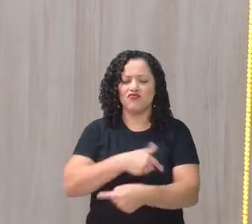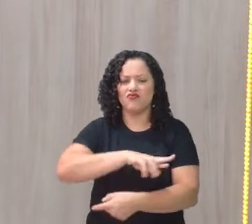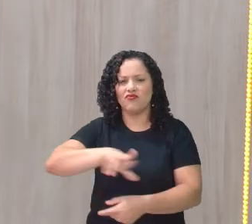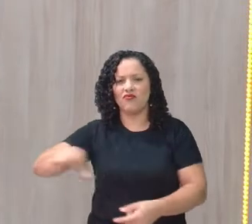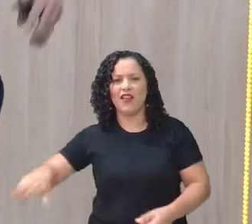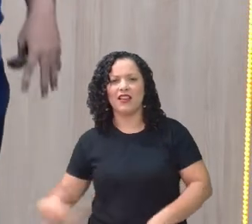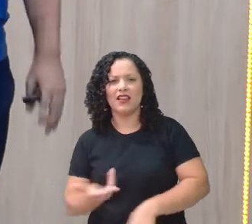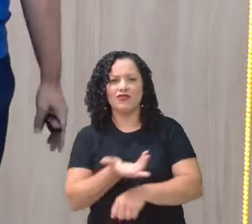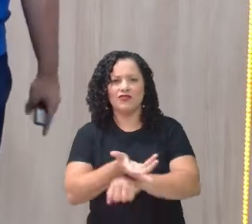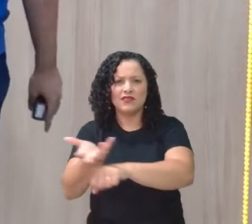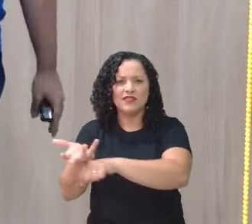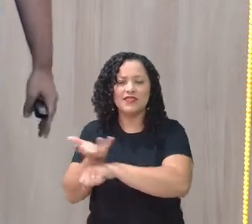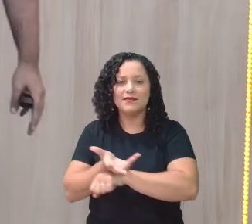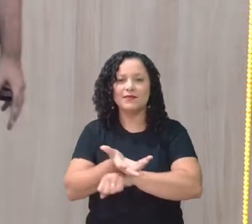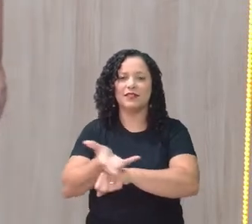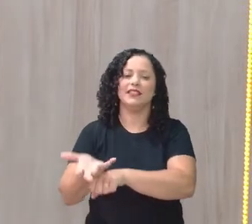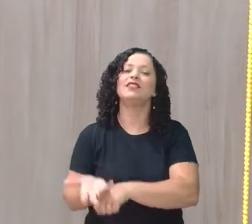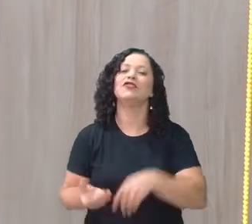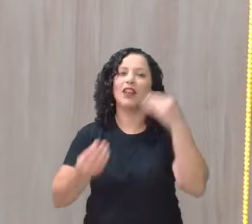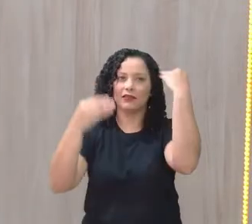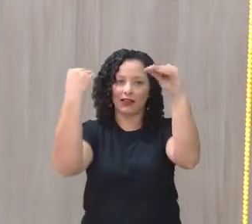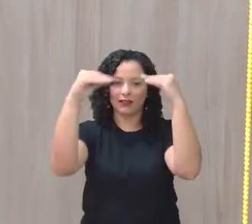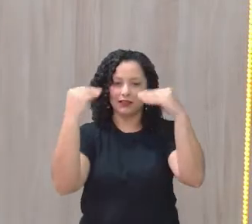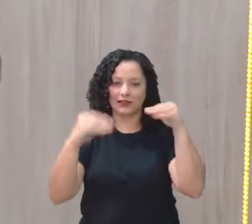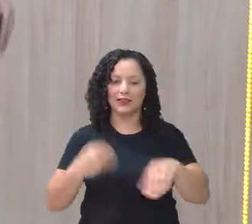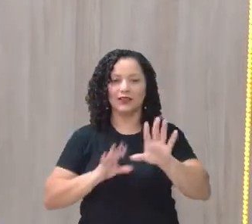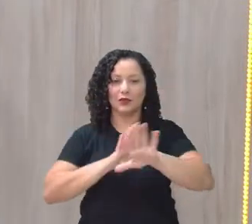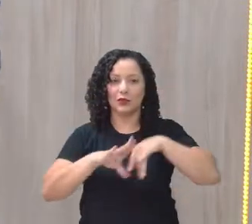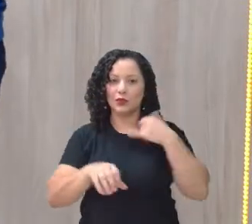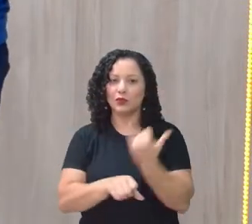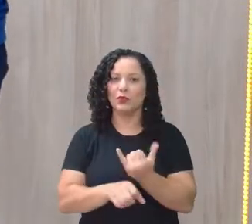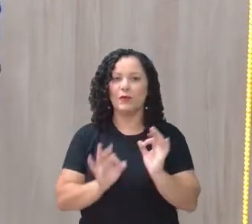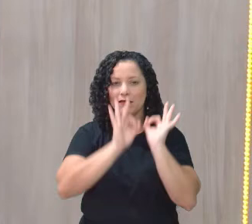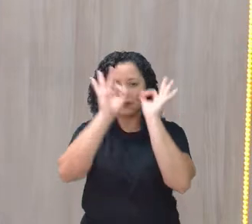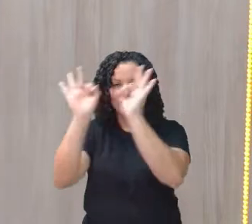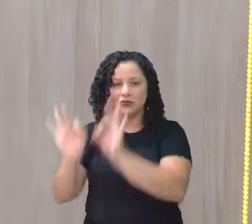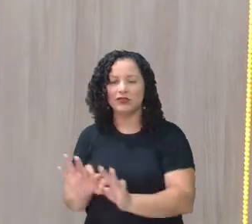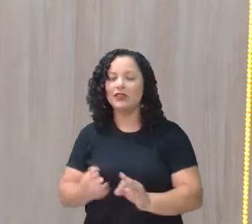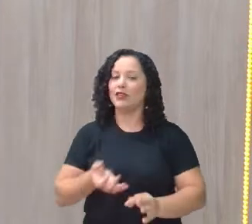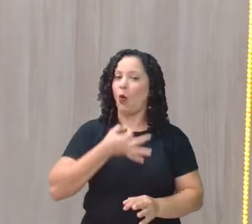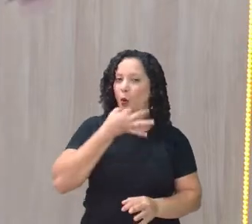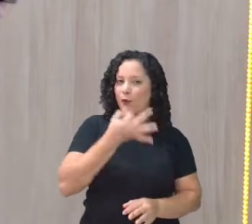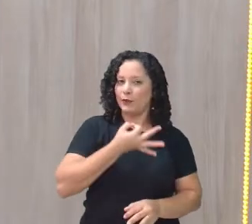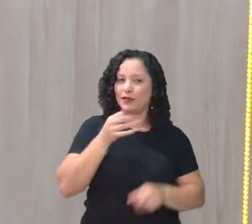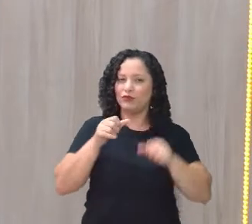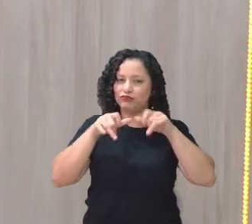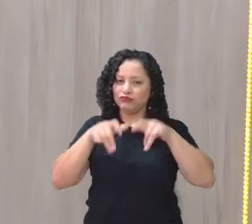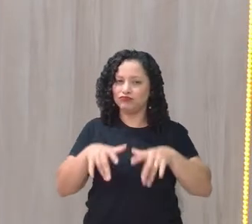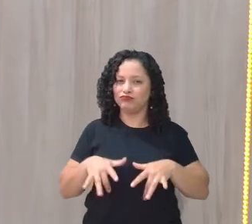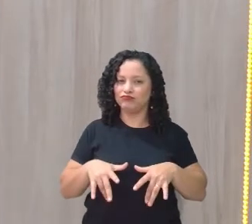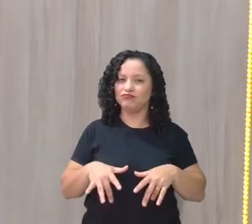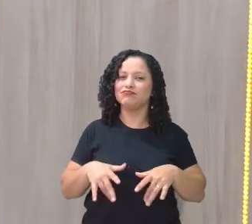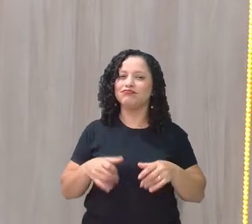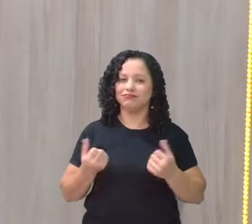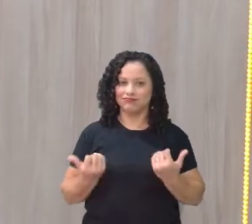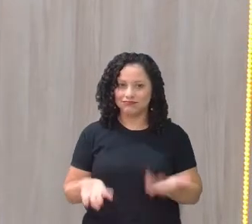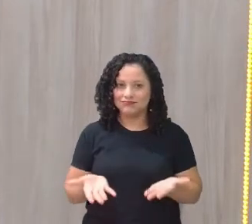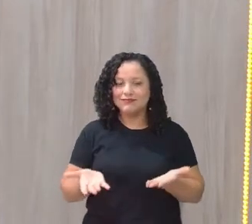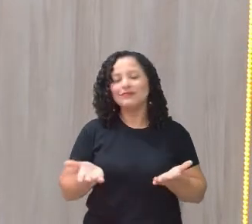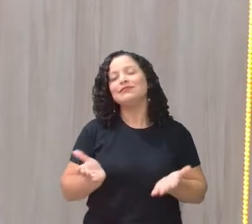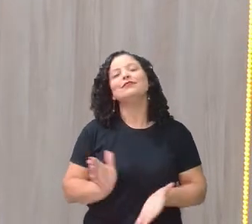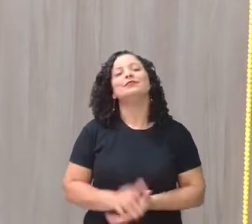português, história, lá no nosso canal do YouTube, para você rever e deixar um comentáriozinho se tiver alguma